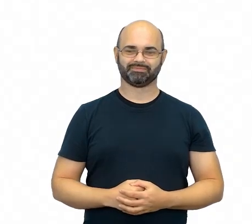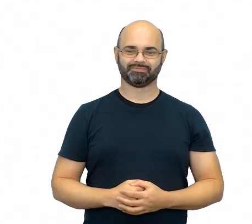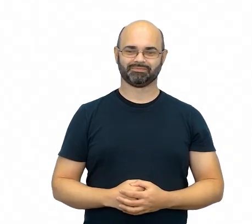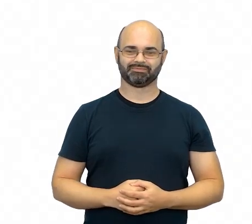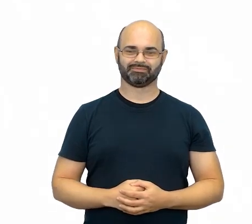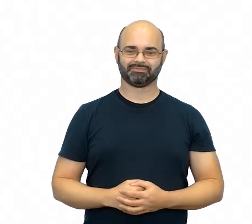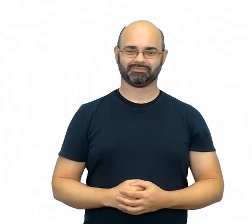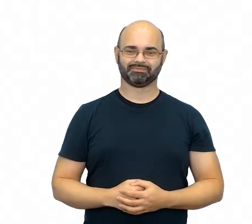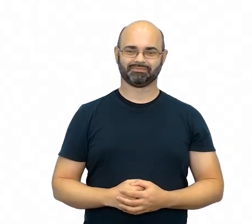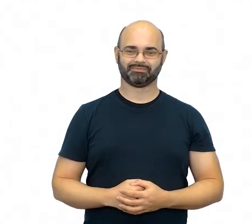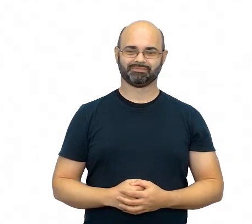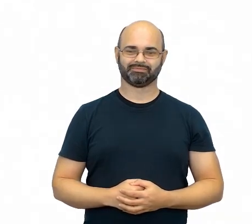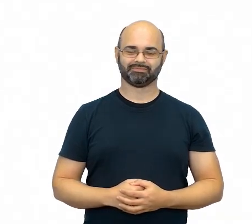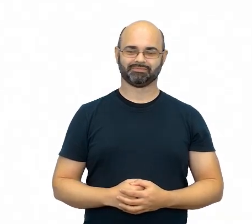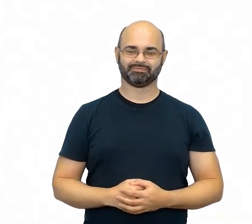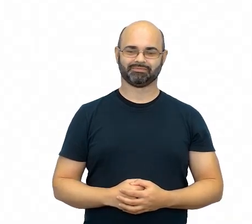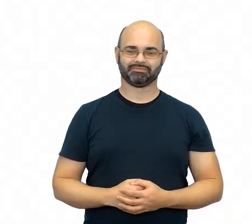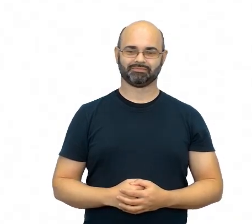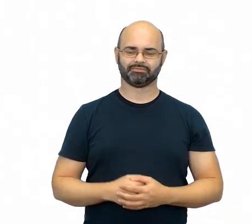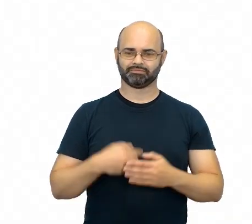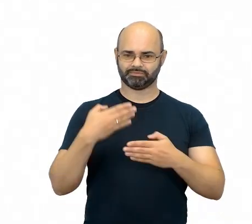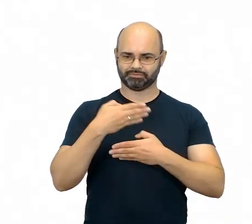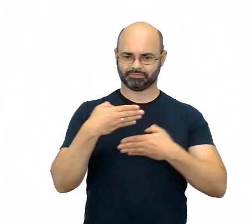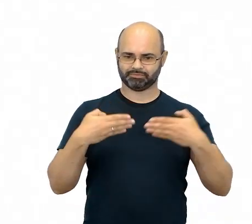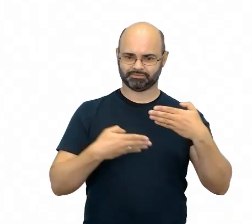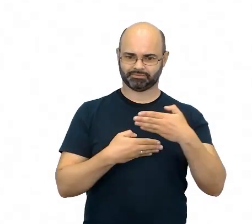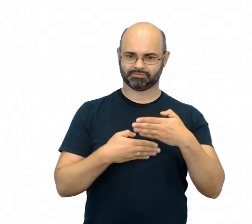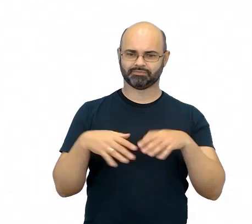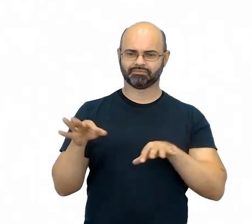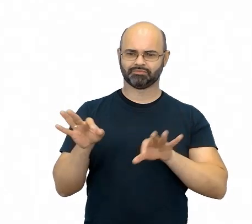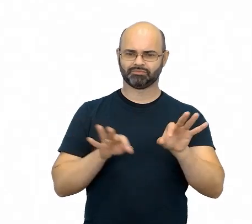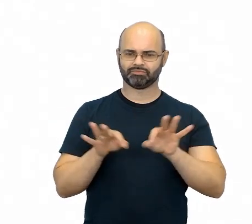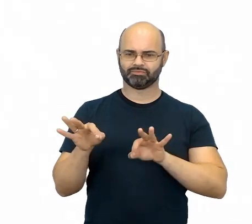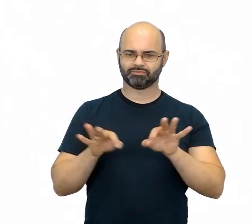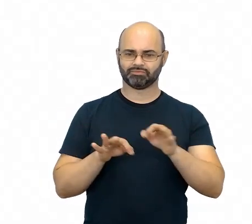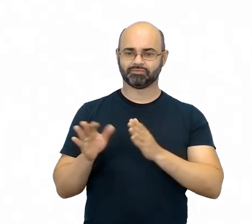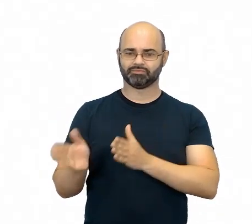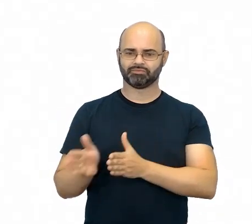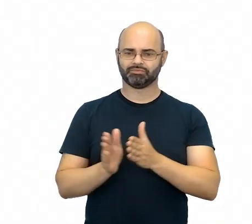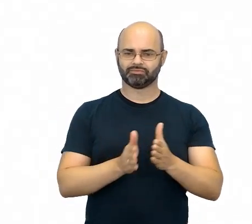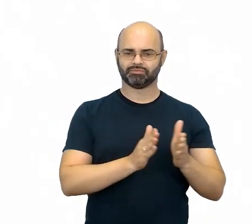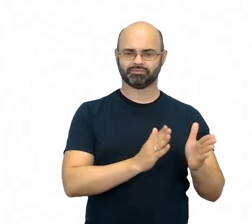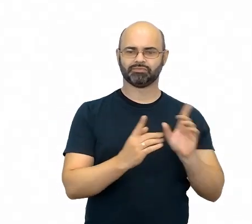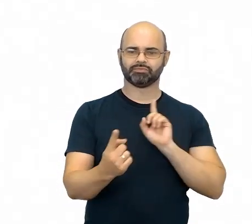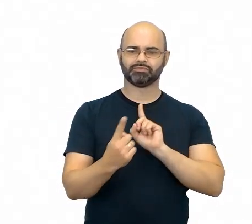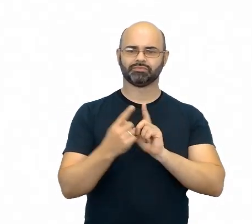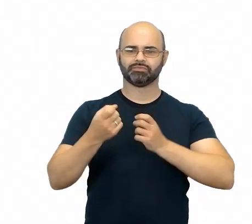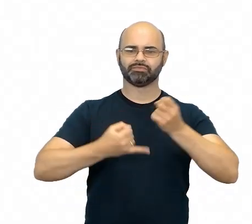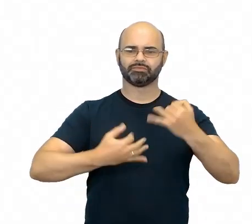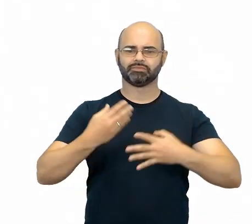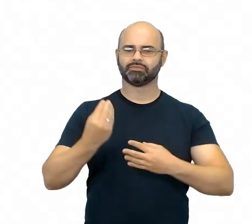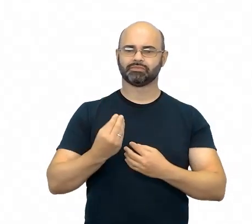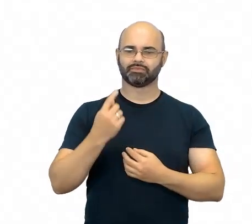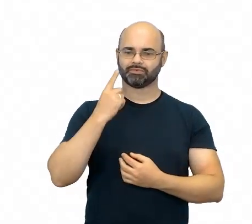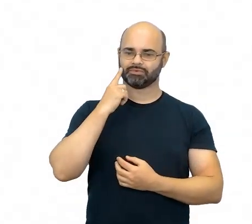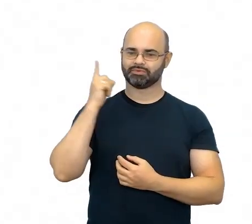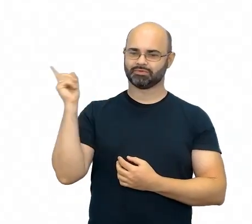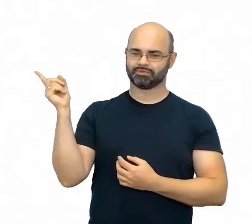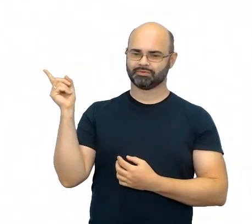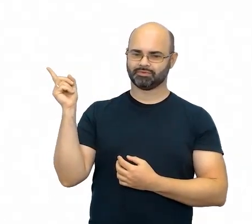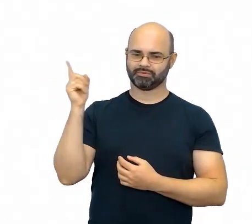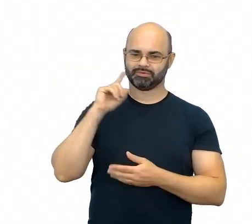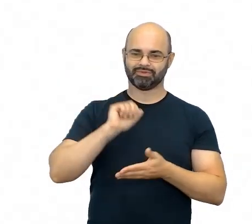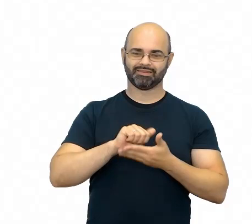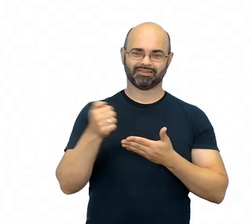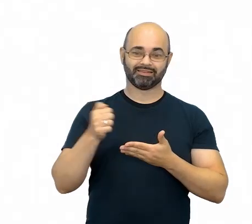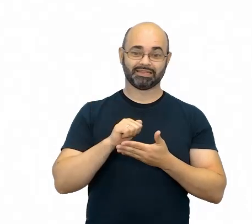No slide, vocês podem observar a organização desse nosso encontro. Vamos acompanhar rapidamente a nossa